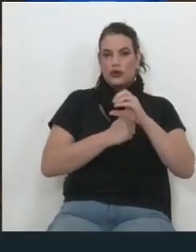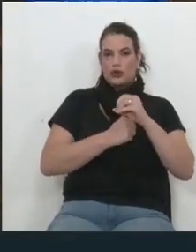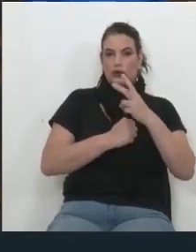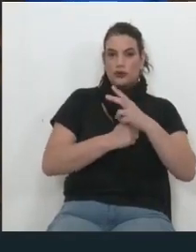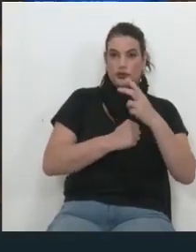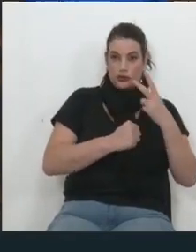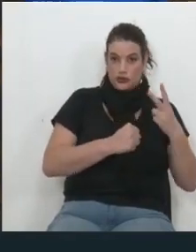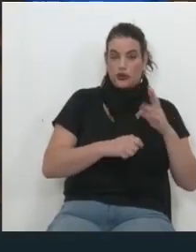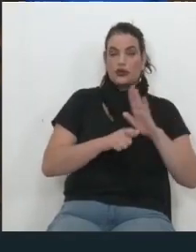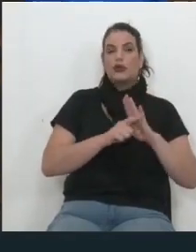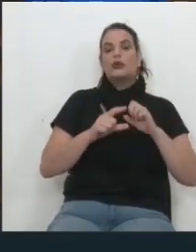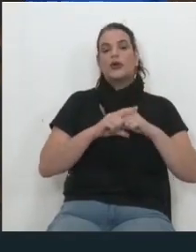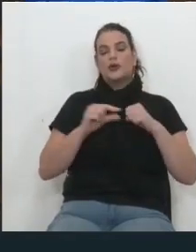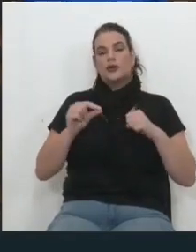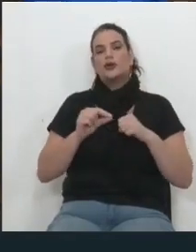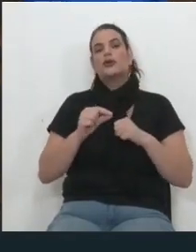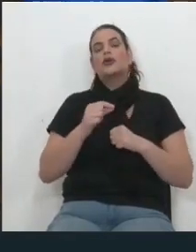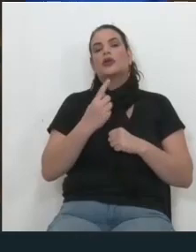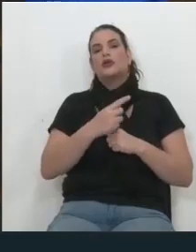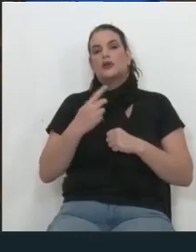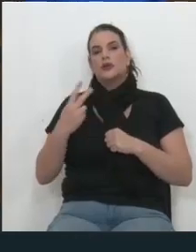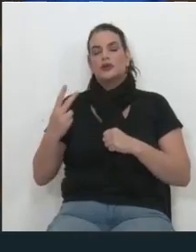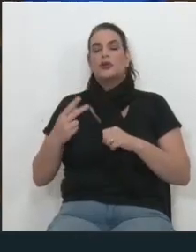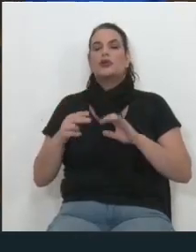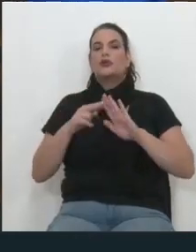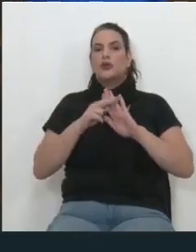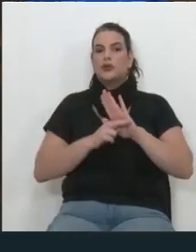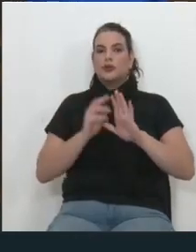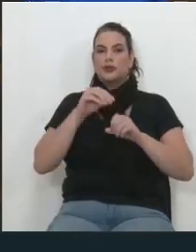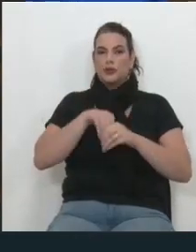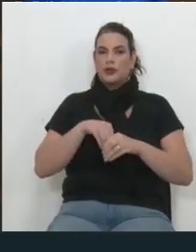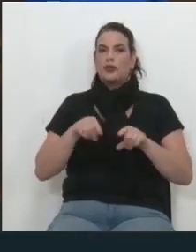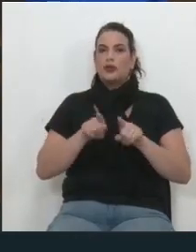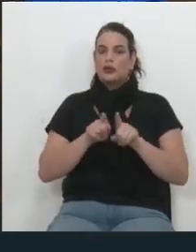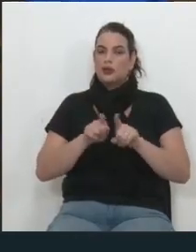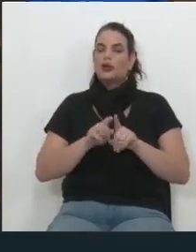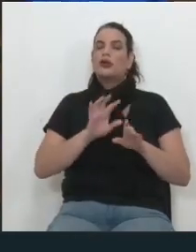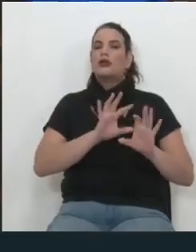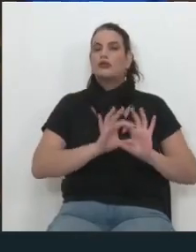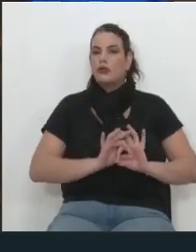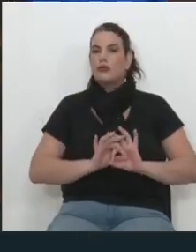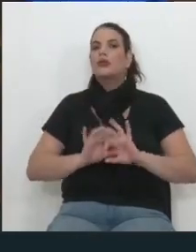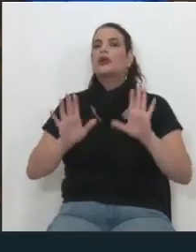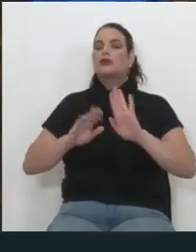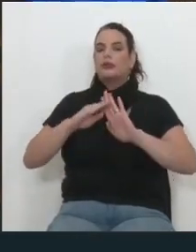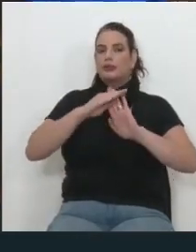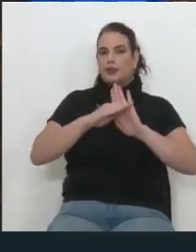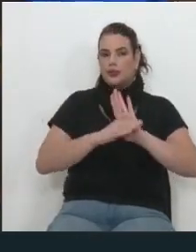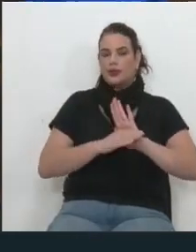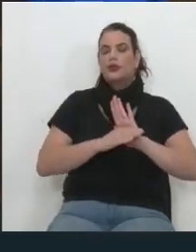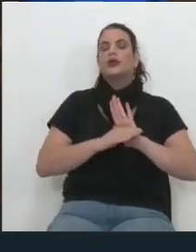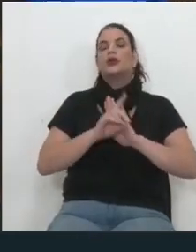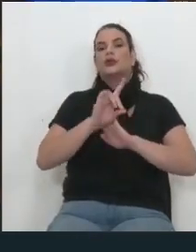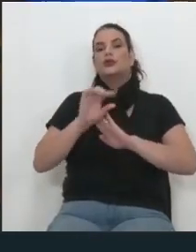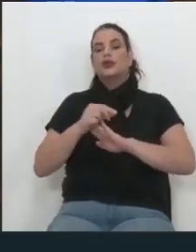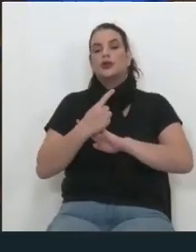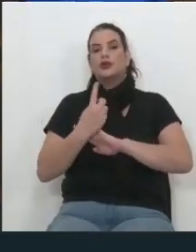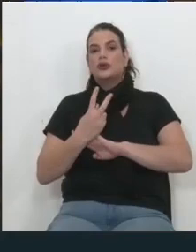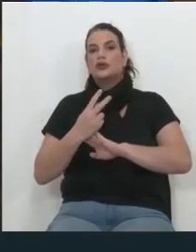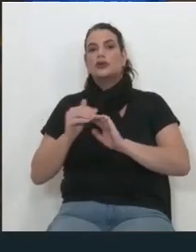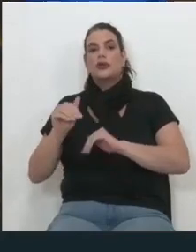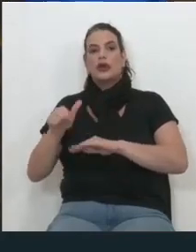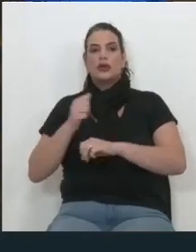artigo 102 do Regimento Interno e teve sua instauração definida no dia 12 de setembro de